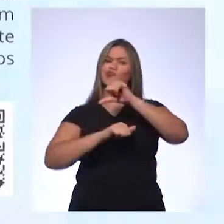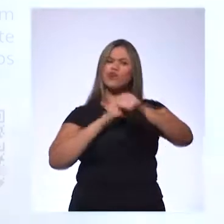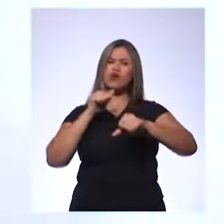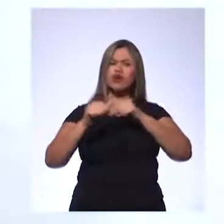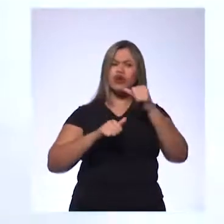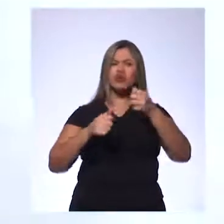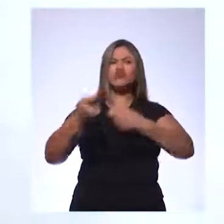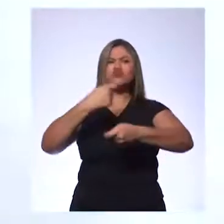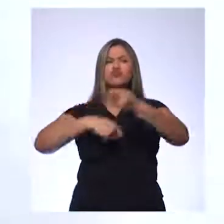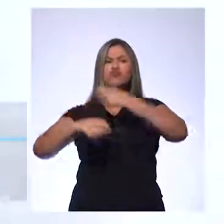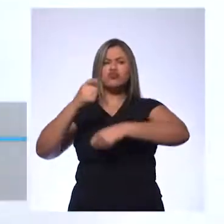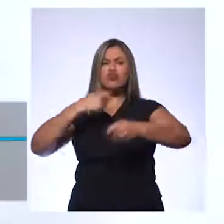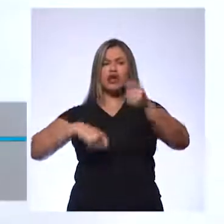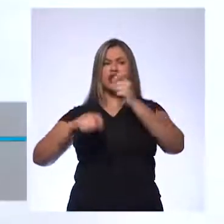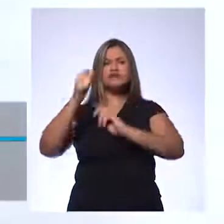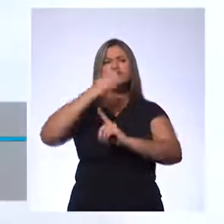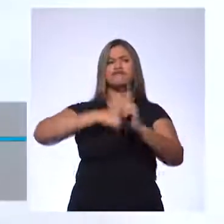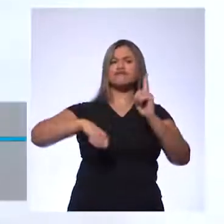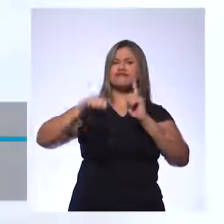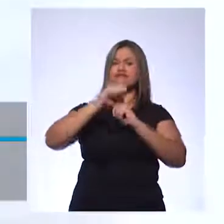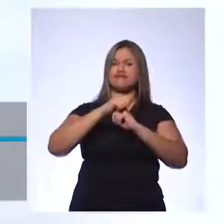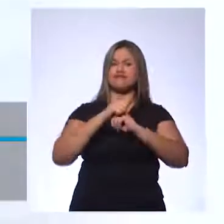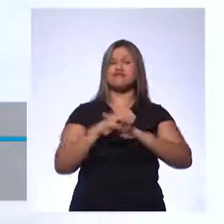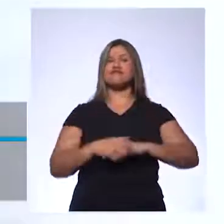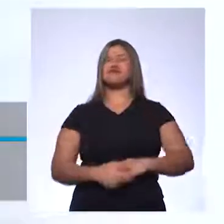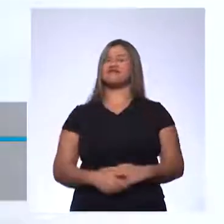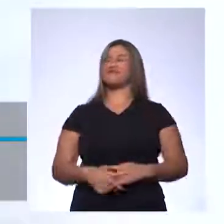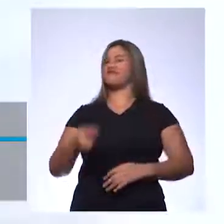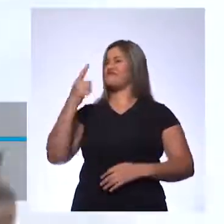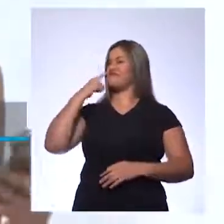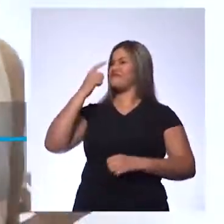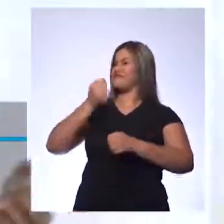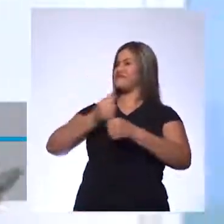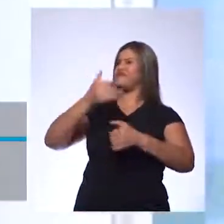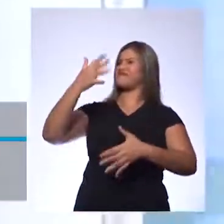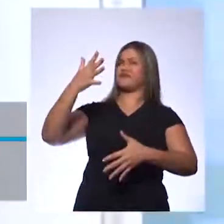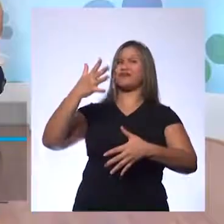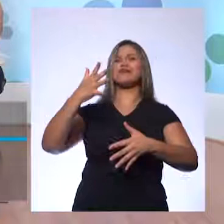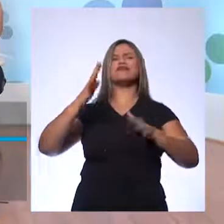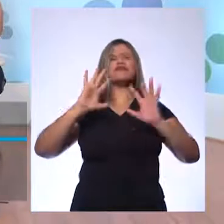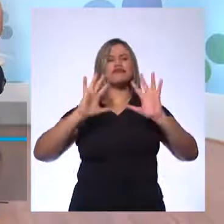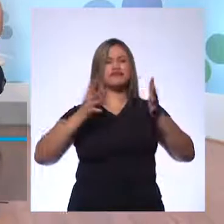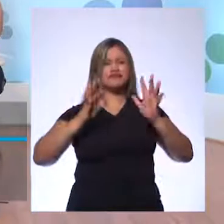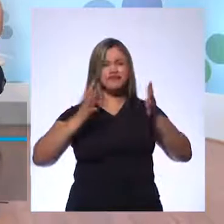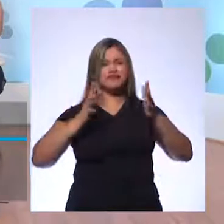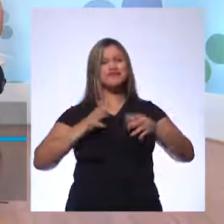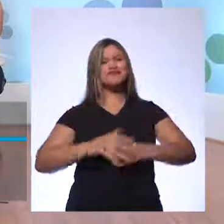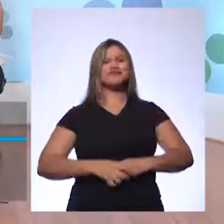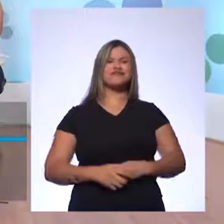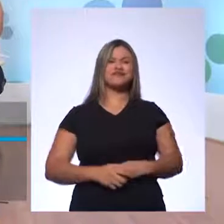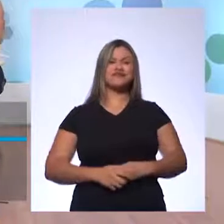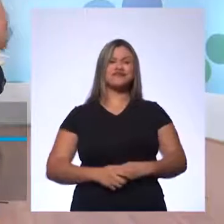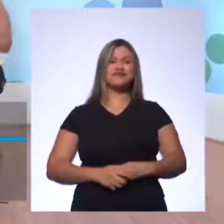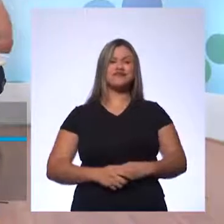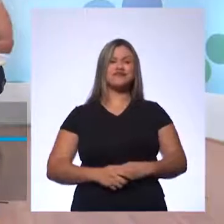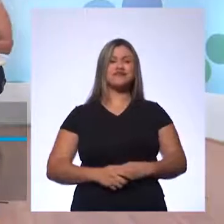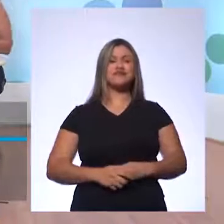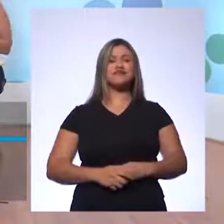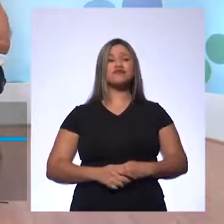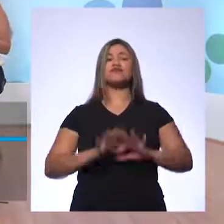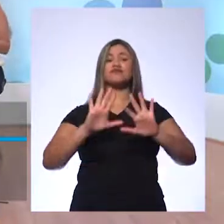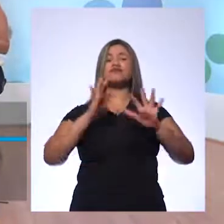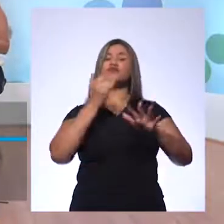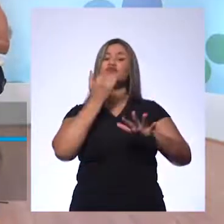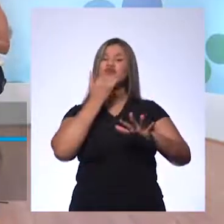Então esse é o nosso objetivo Eu já vi que o chat não é professora Fernanda já começou aí já passou agora para ver se ela já eu não